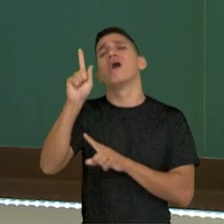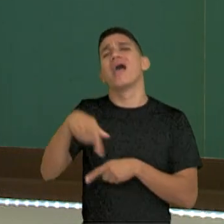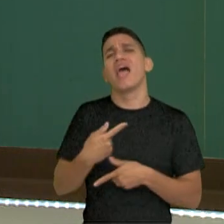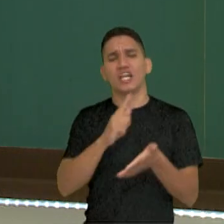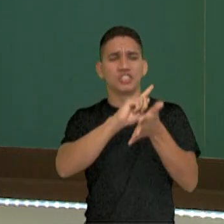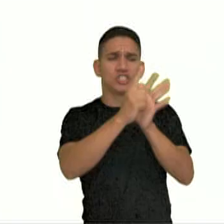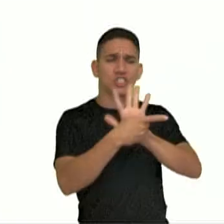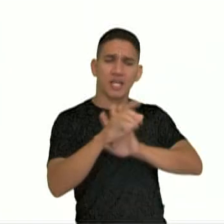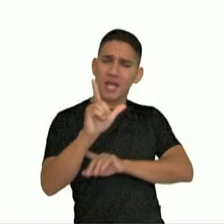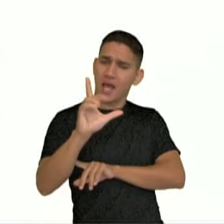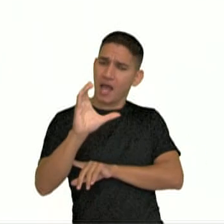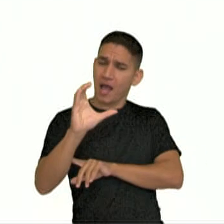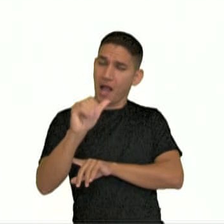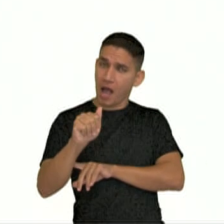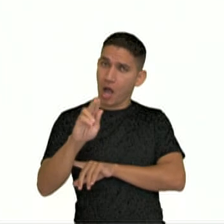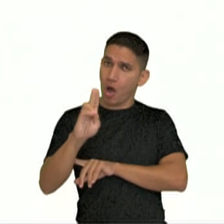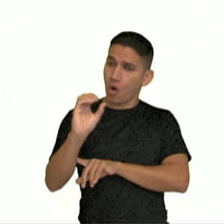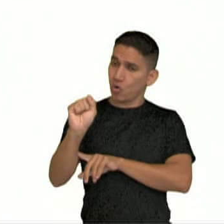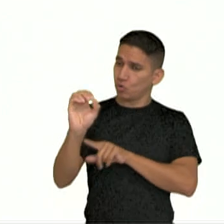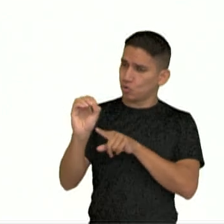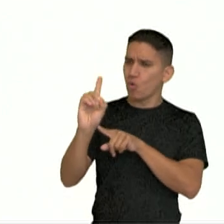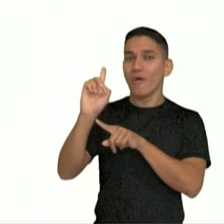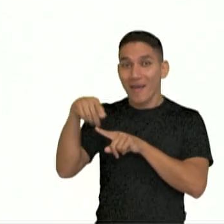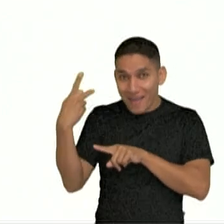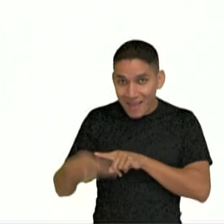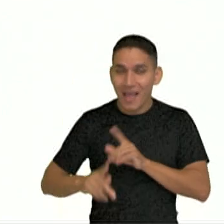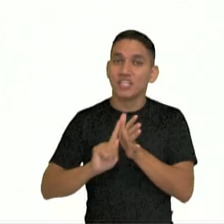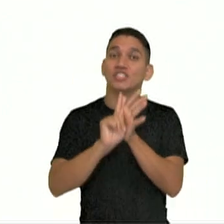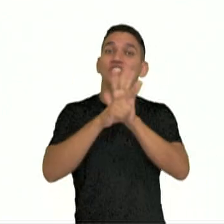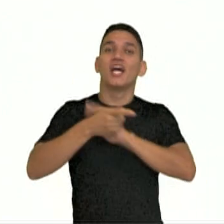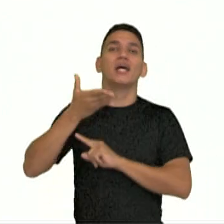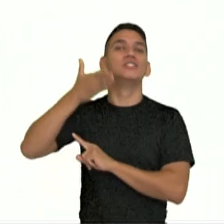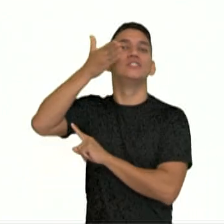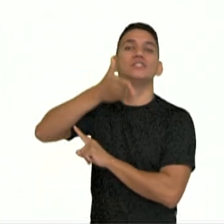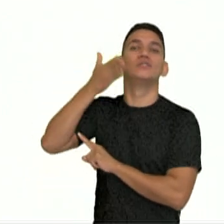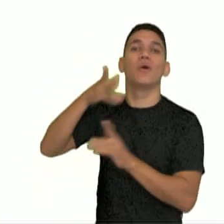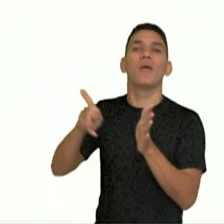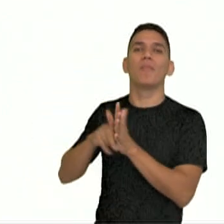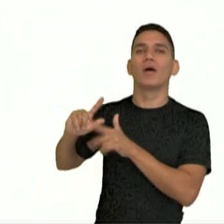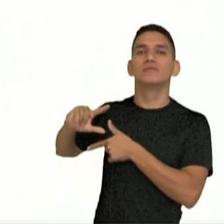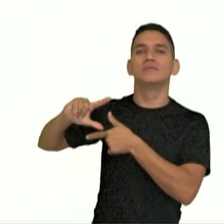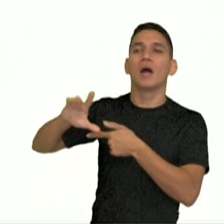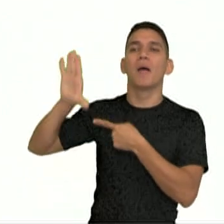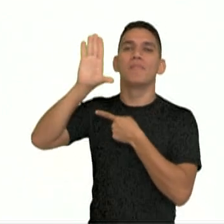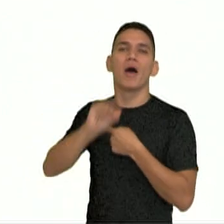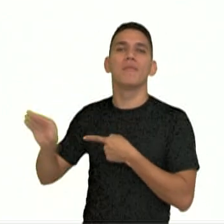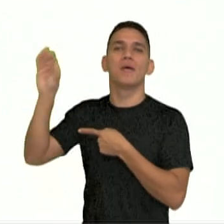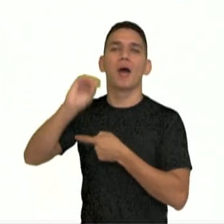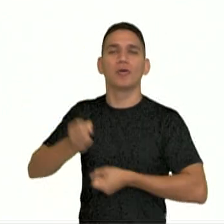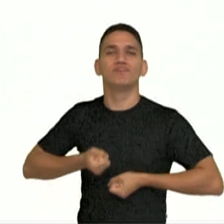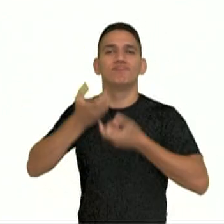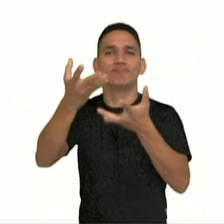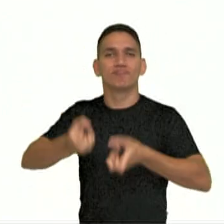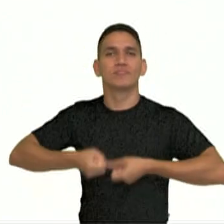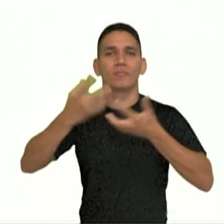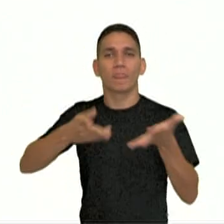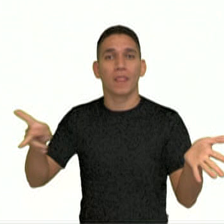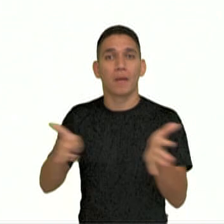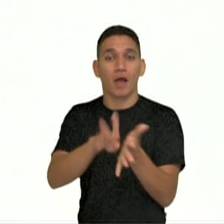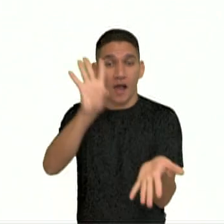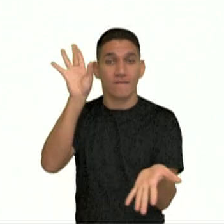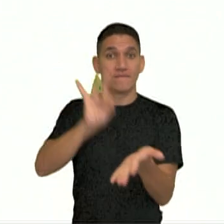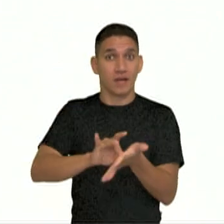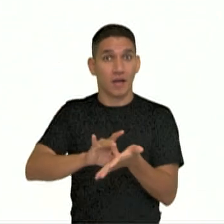gênero causo. Causo é um gênero discursivo da tradição oral que apresenta fatos reais